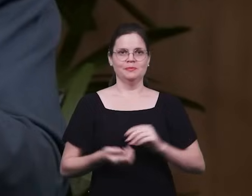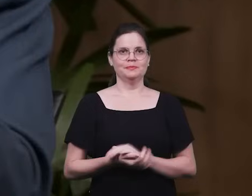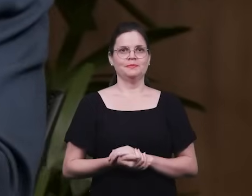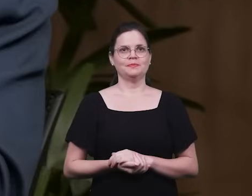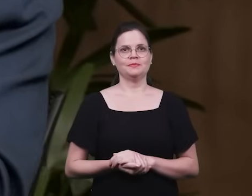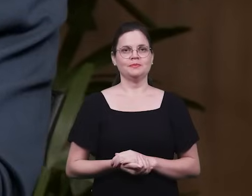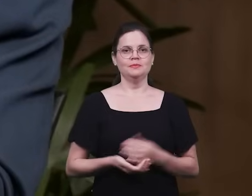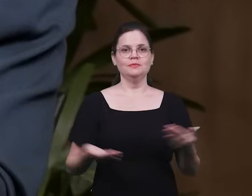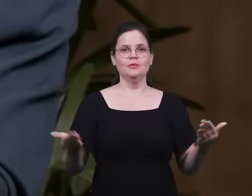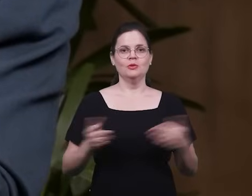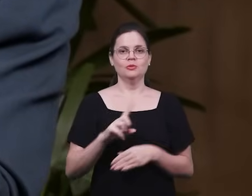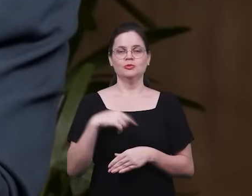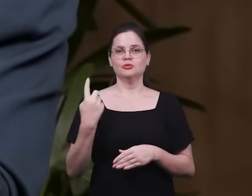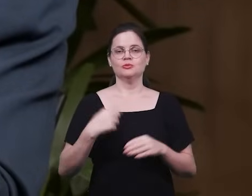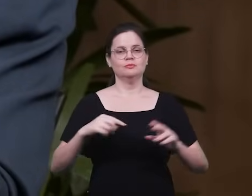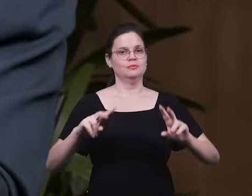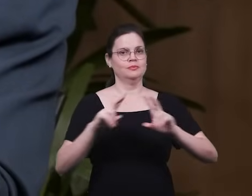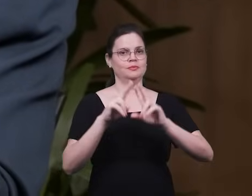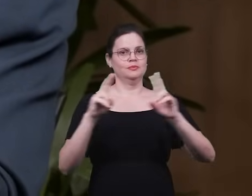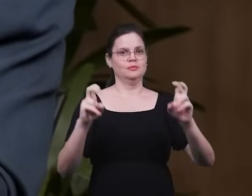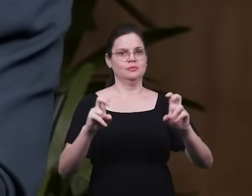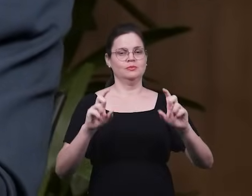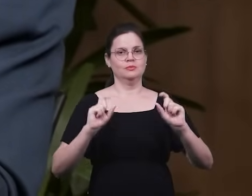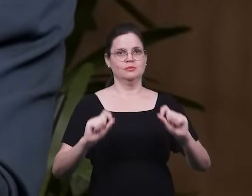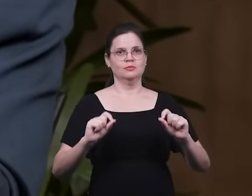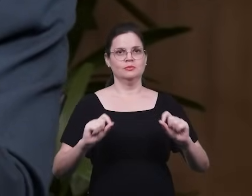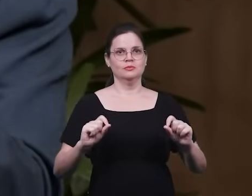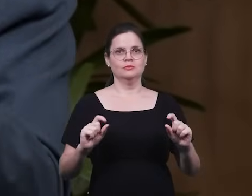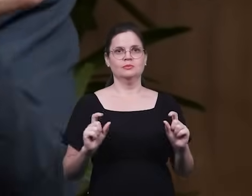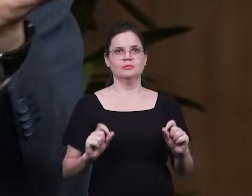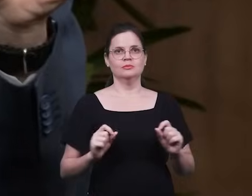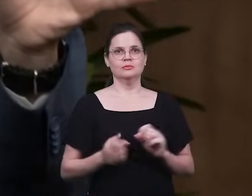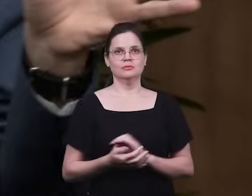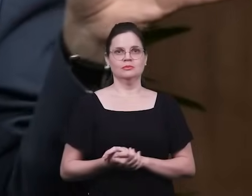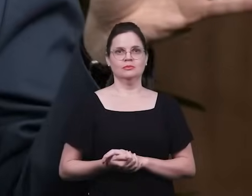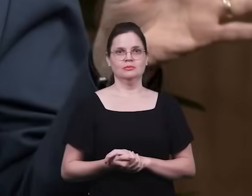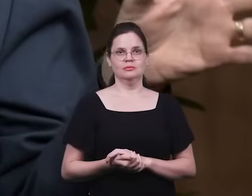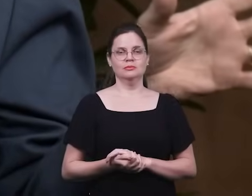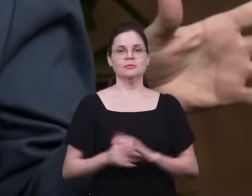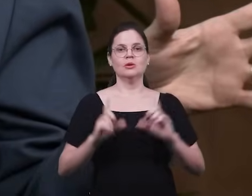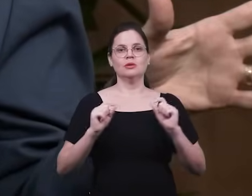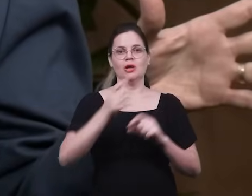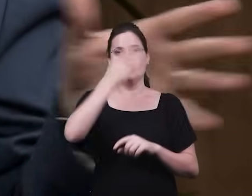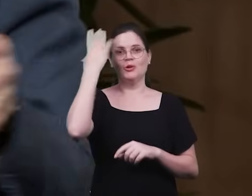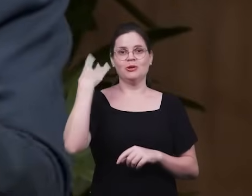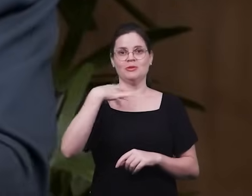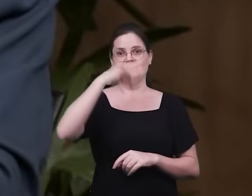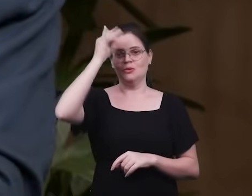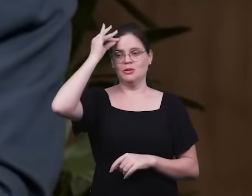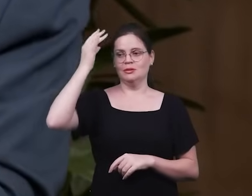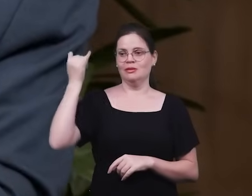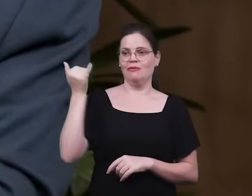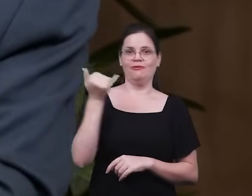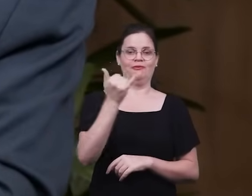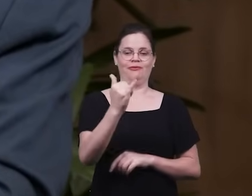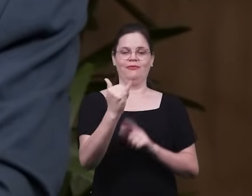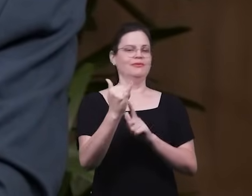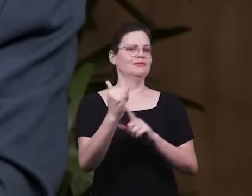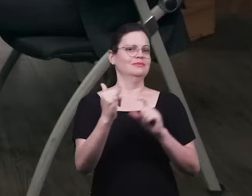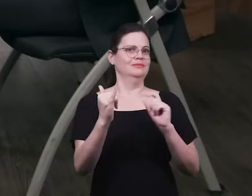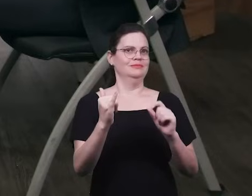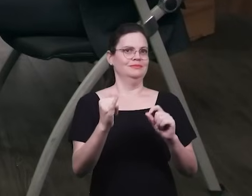nosso assunto nesta ocasião é a voz do Espírito Santo e estão aqui comigo os